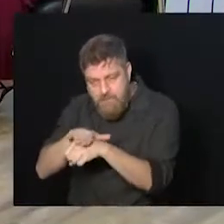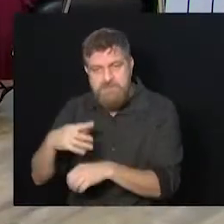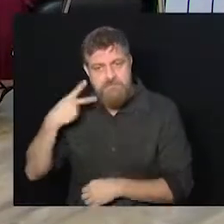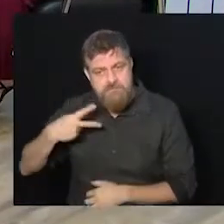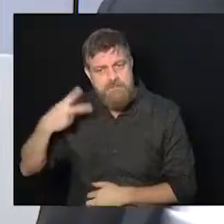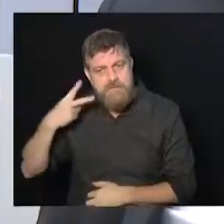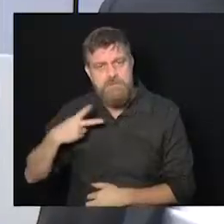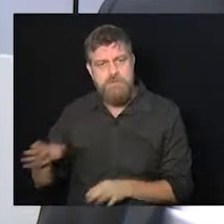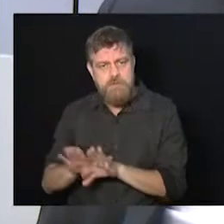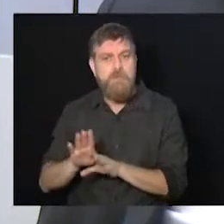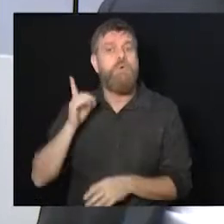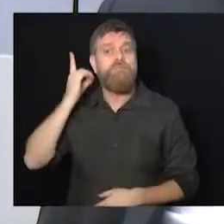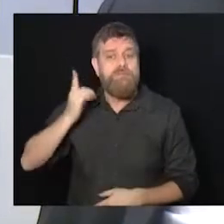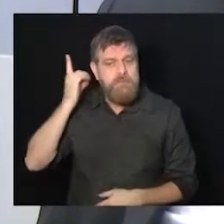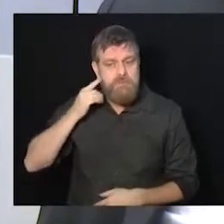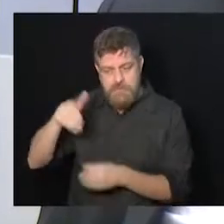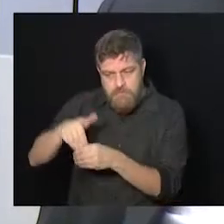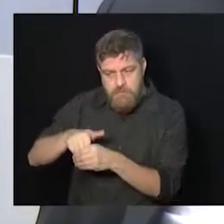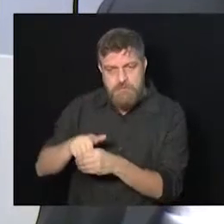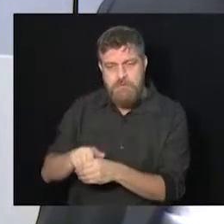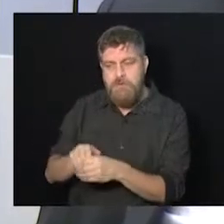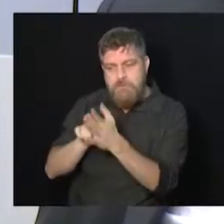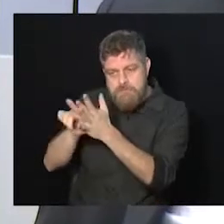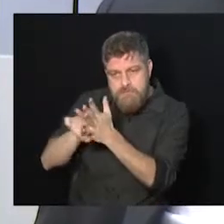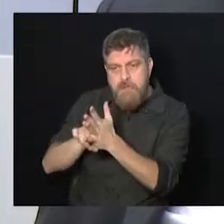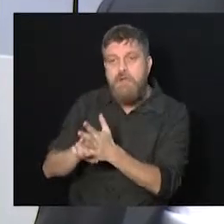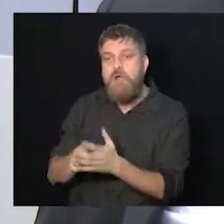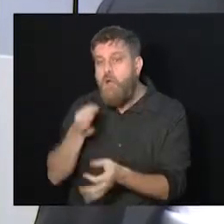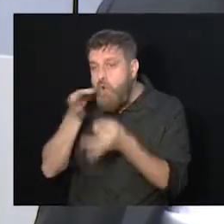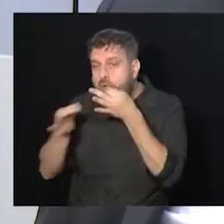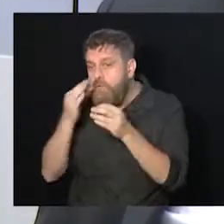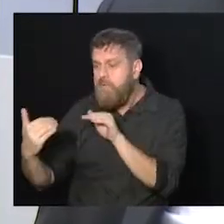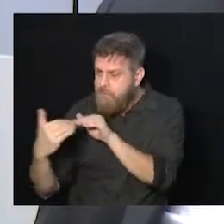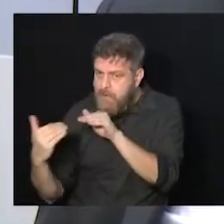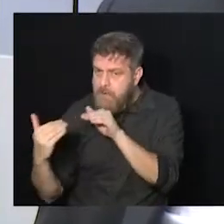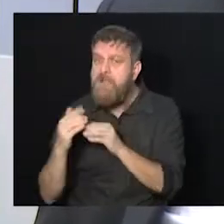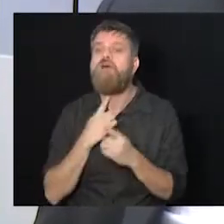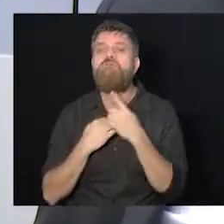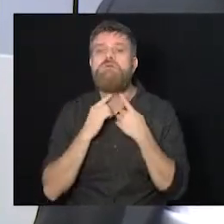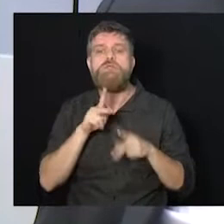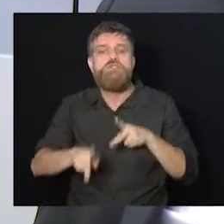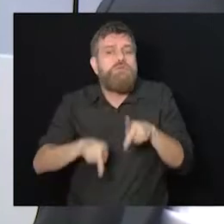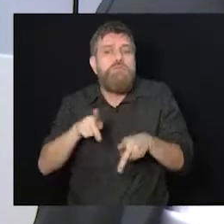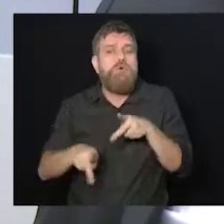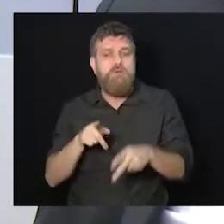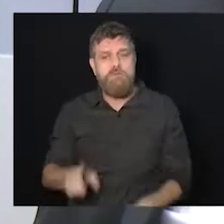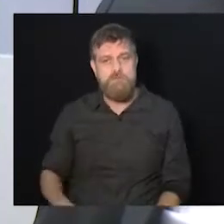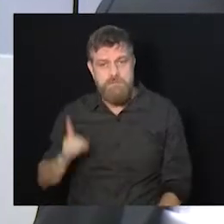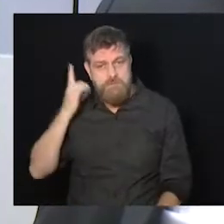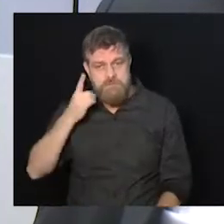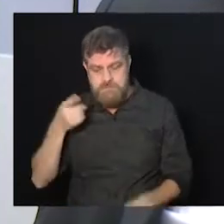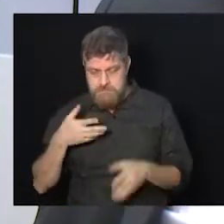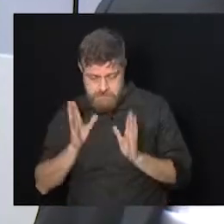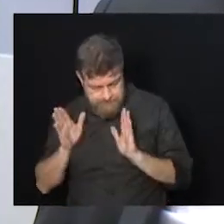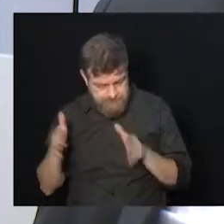vereador, você votou num deputado, faça ele perceber o que você deseja. Sim. Né? Isso interessa para ele, interessa